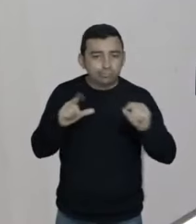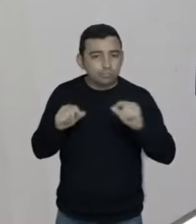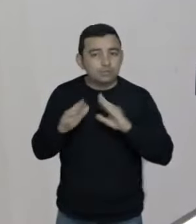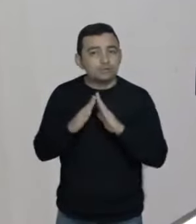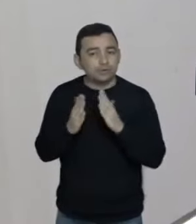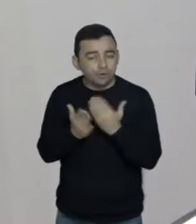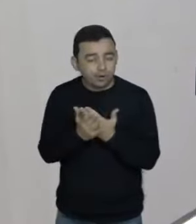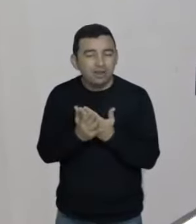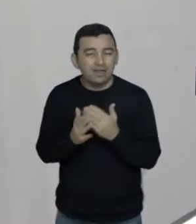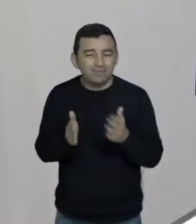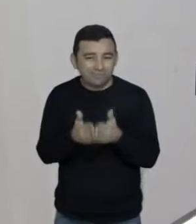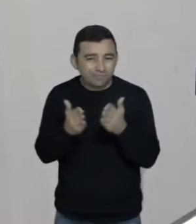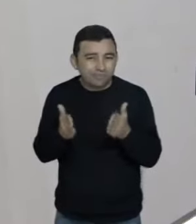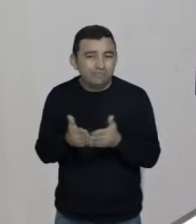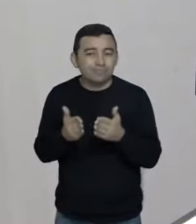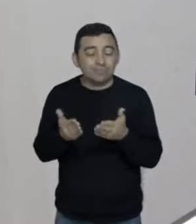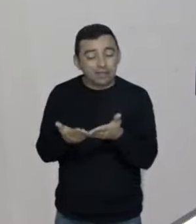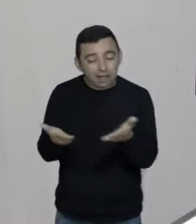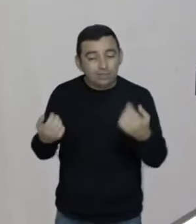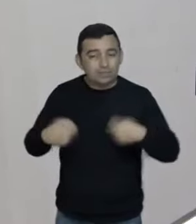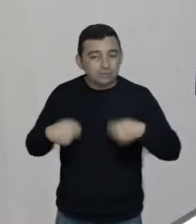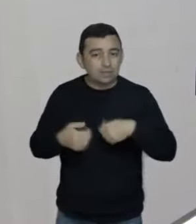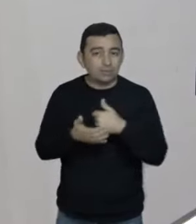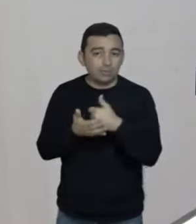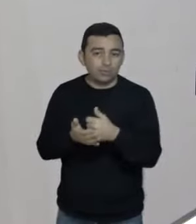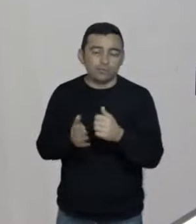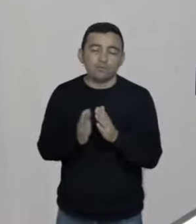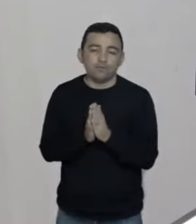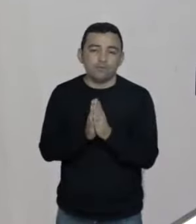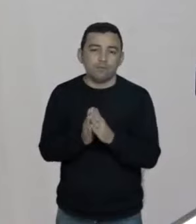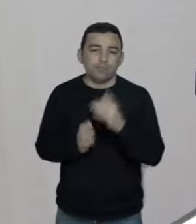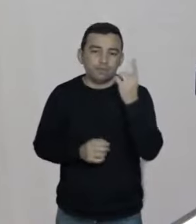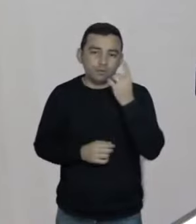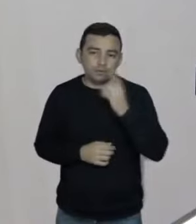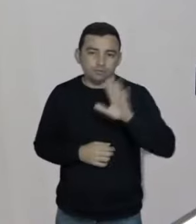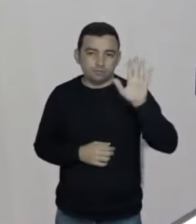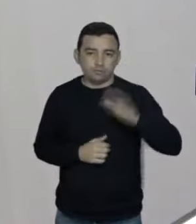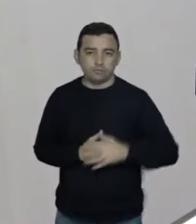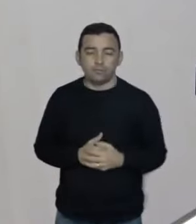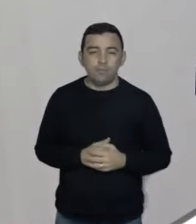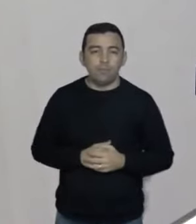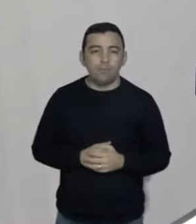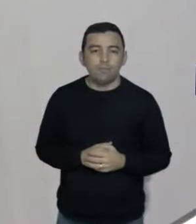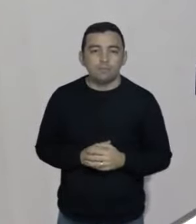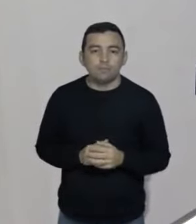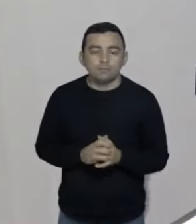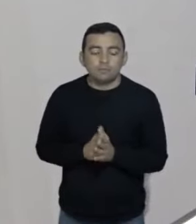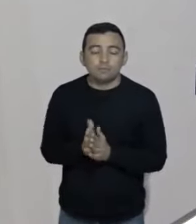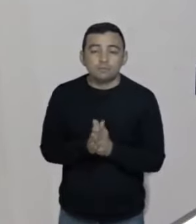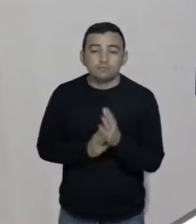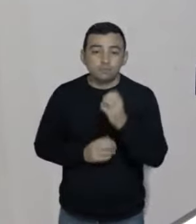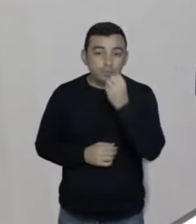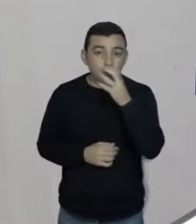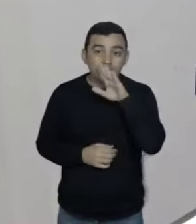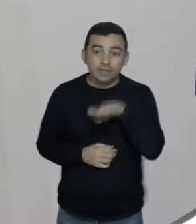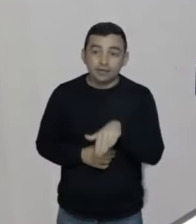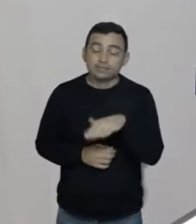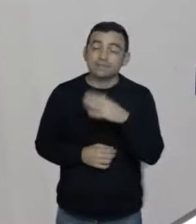comunidade periférica que precisa desse apoio por favor Deputado com toda a satisfação Boa tarde Deputado